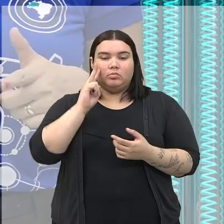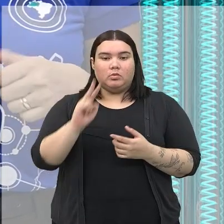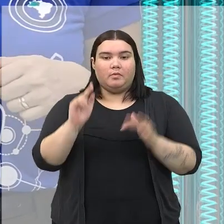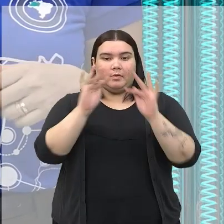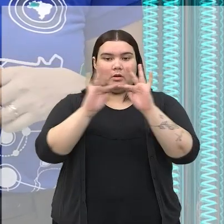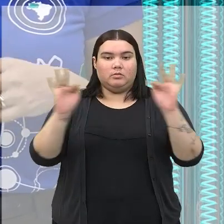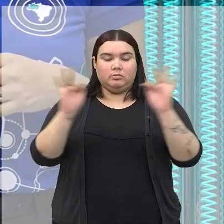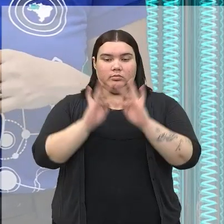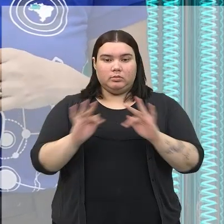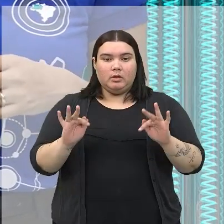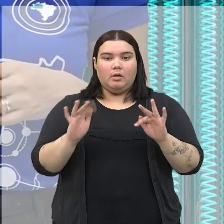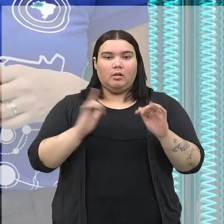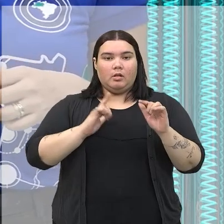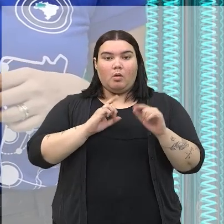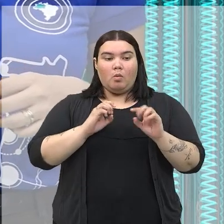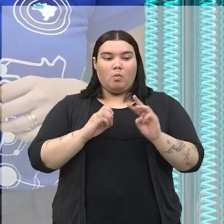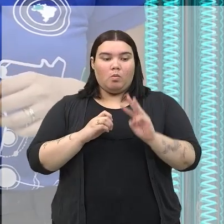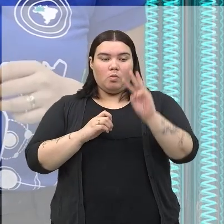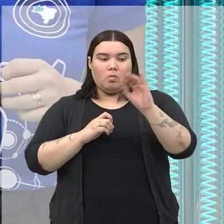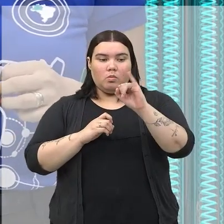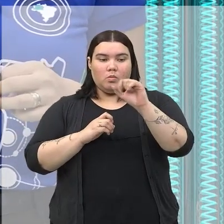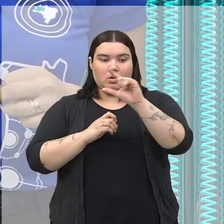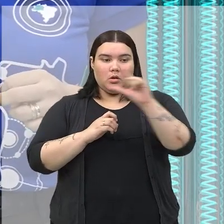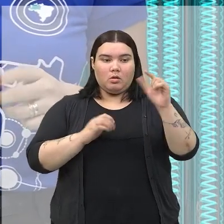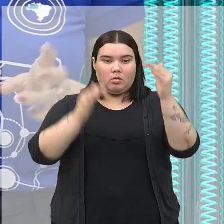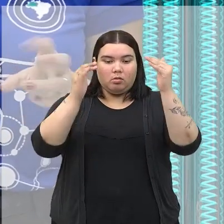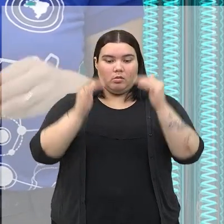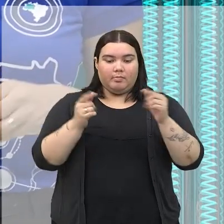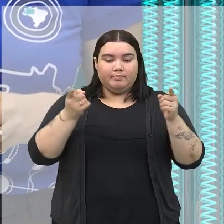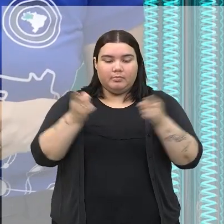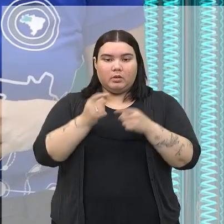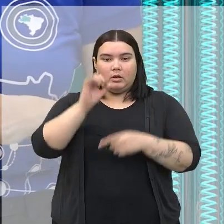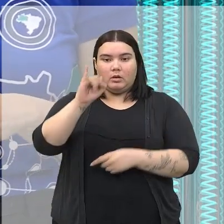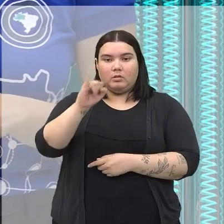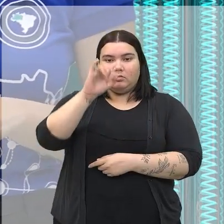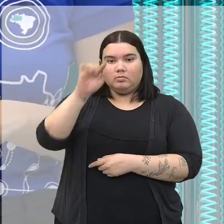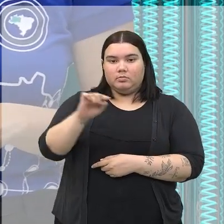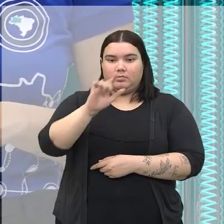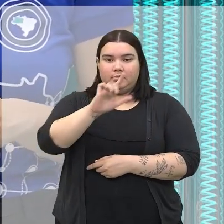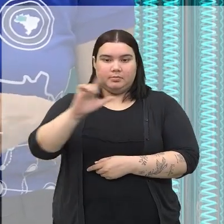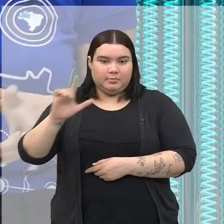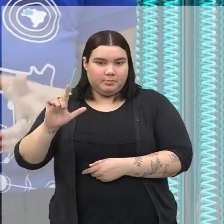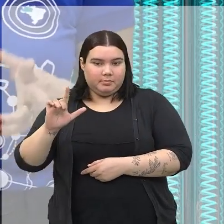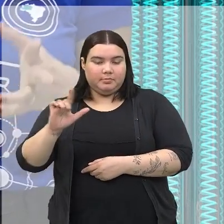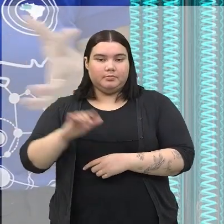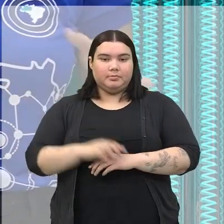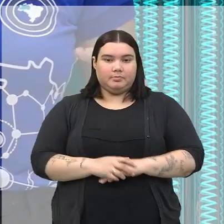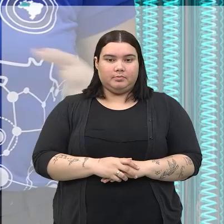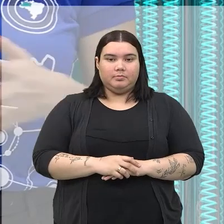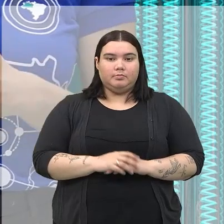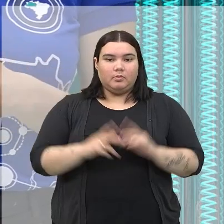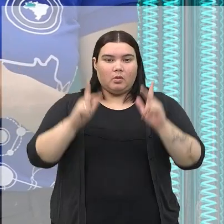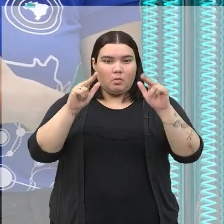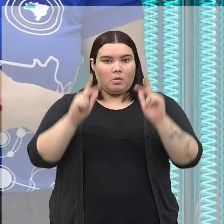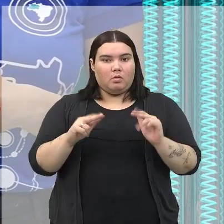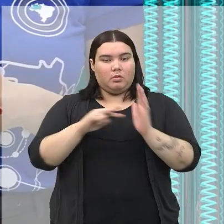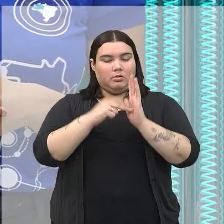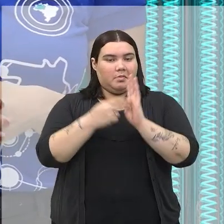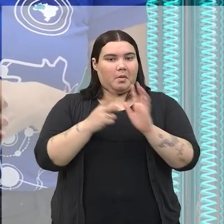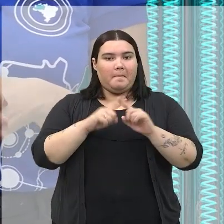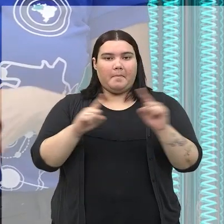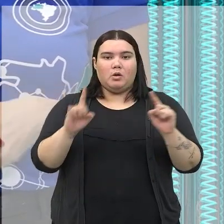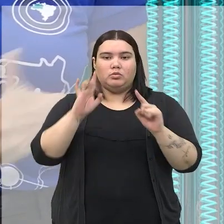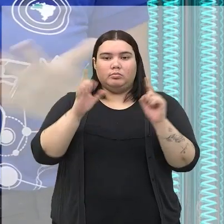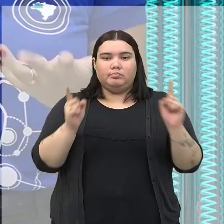foi contraído aí para o apóstrofo, os dois L's. Significa a mesma coisa, só que de uma forma contraída,